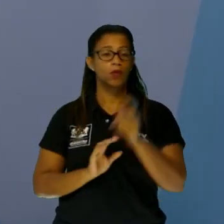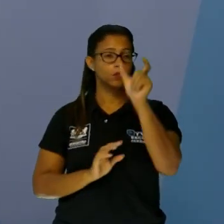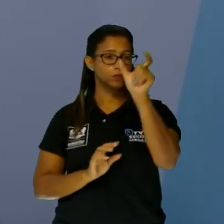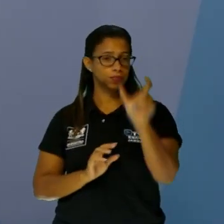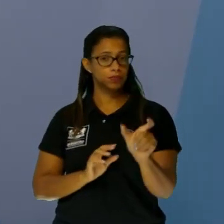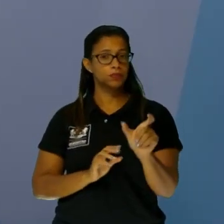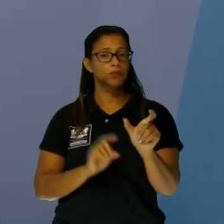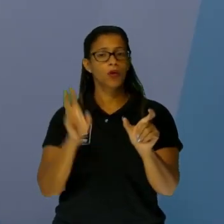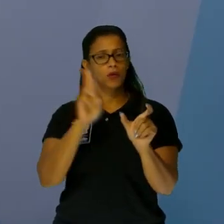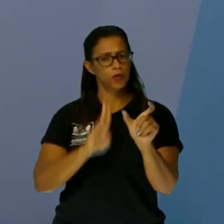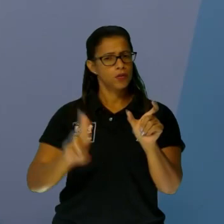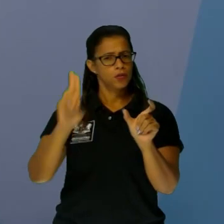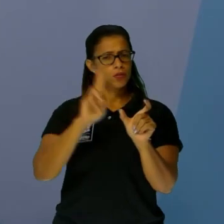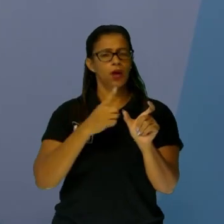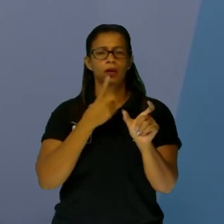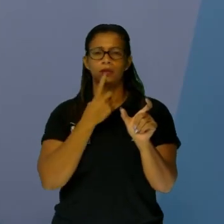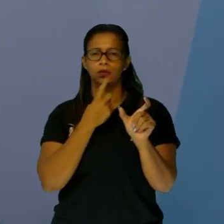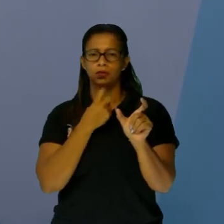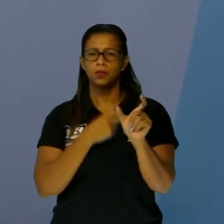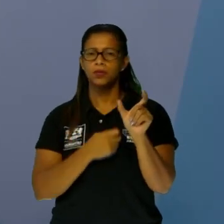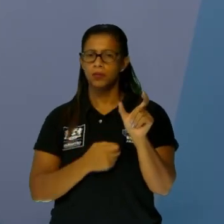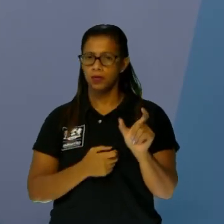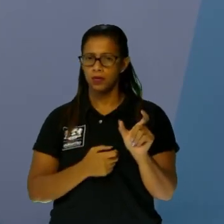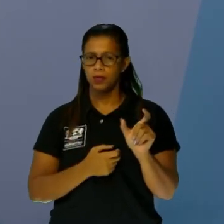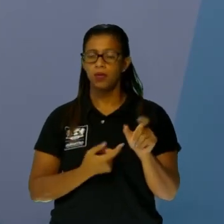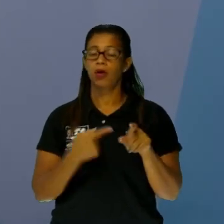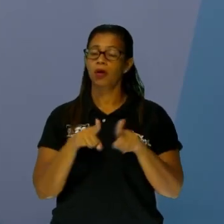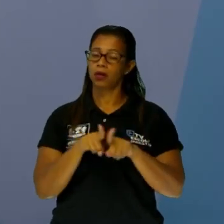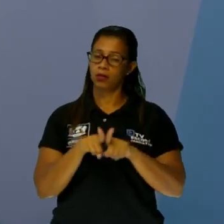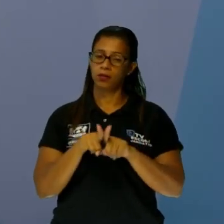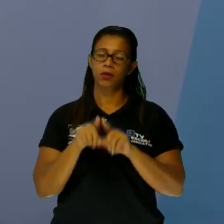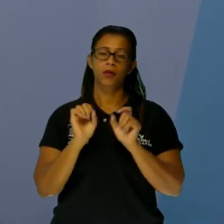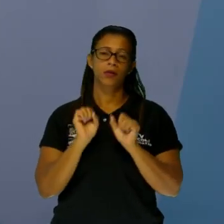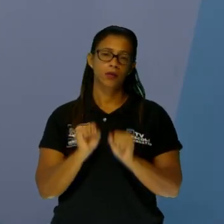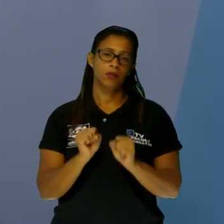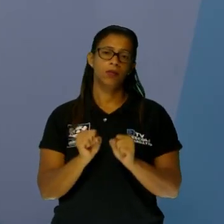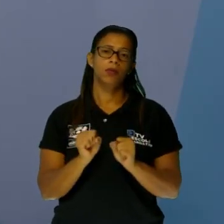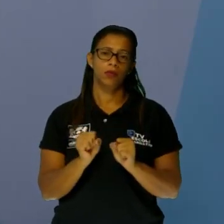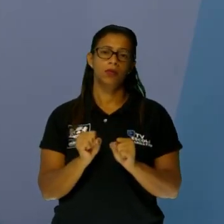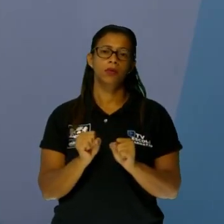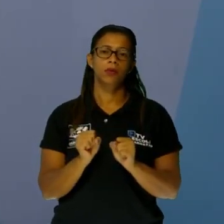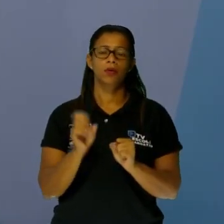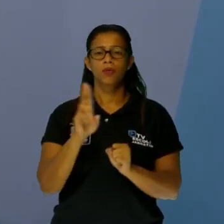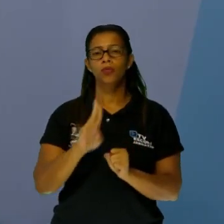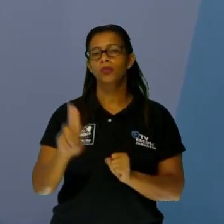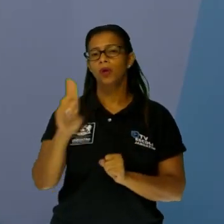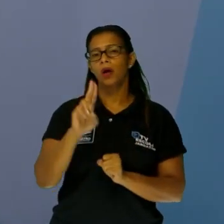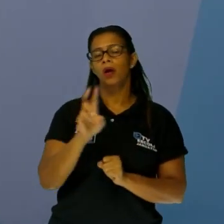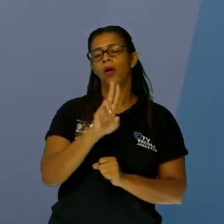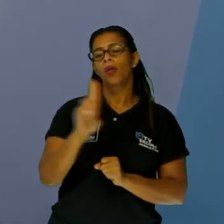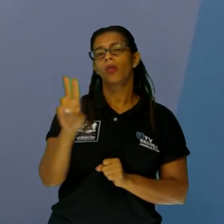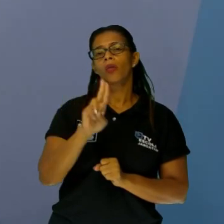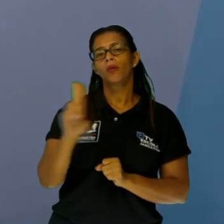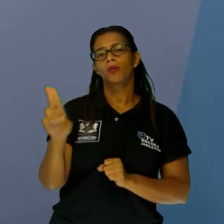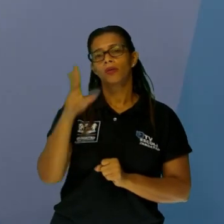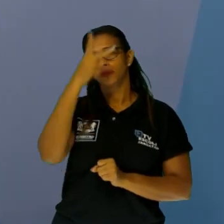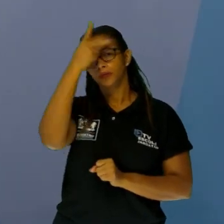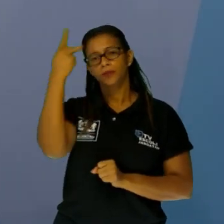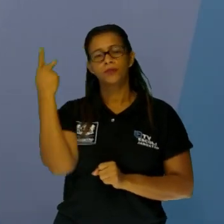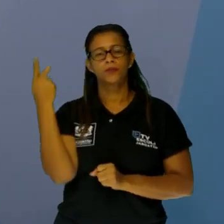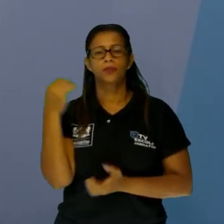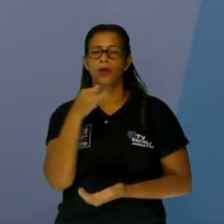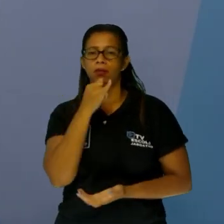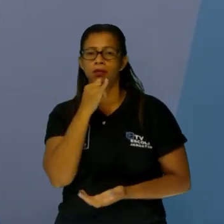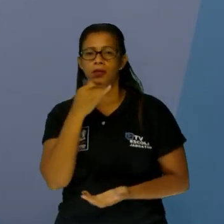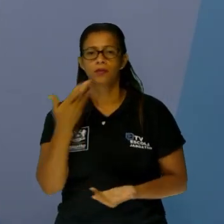vocês têm, assim como vocês também podem ter sujeitos com nome de pessoas, como, por exemplo, eu